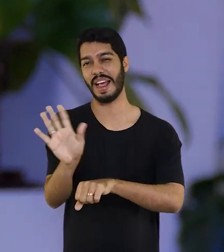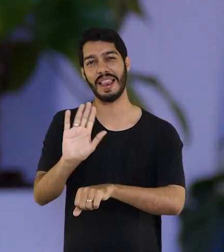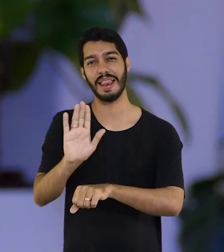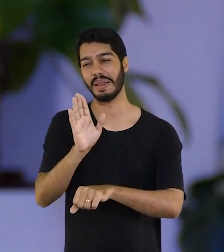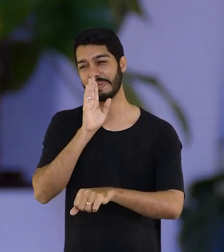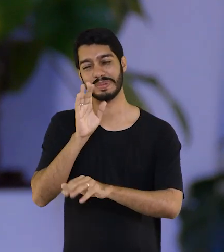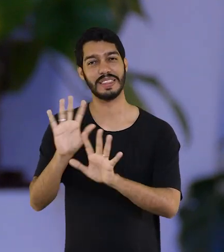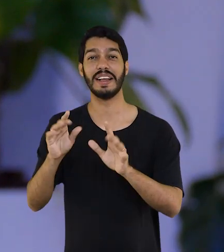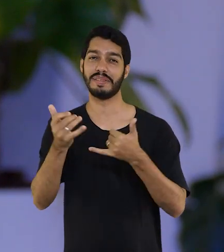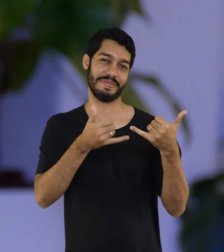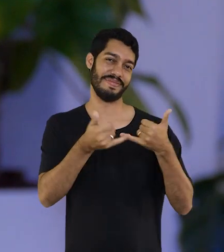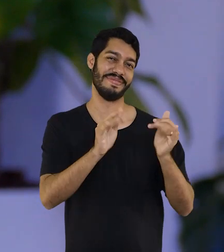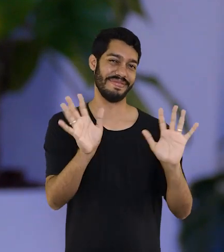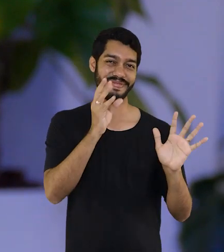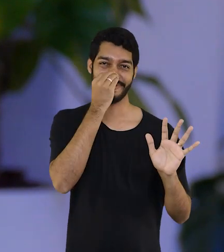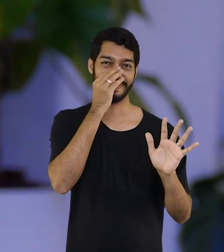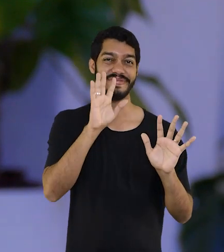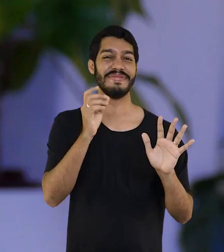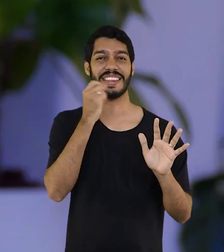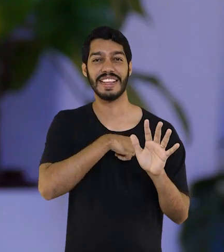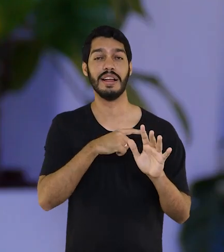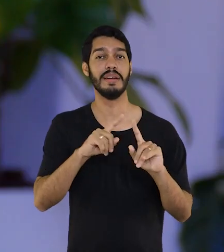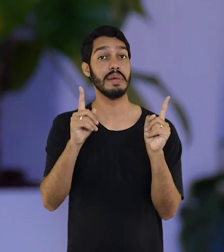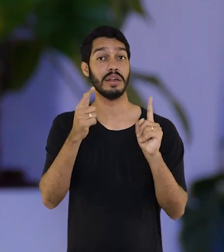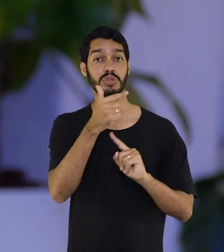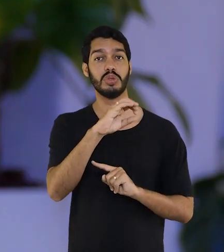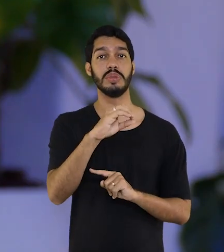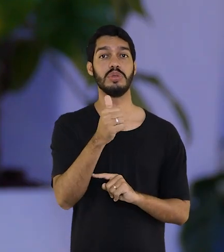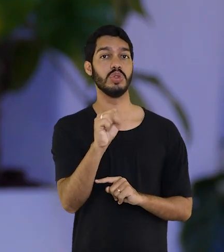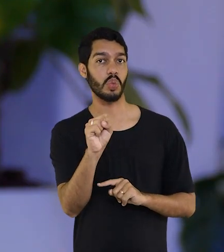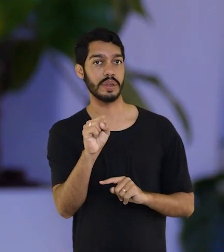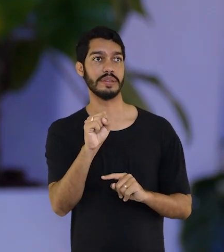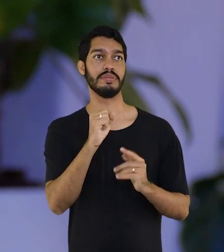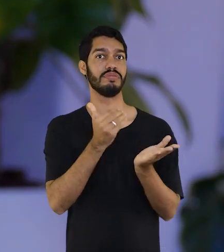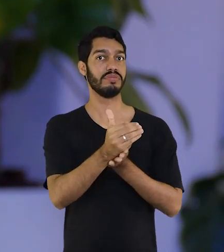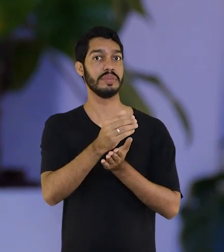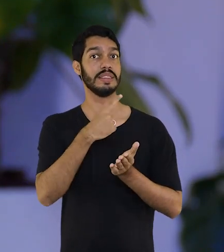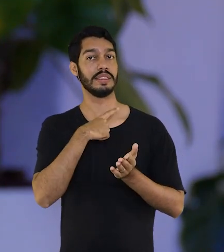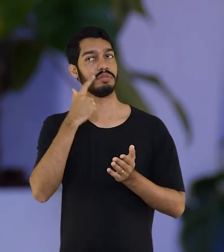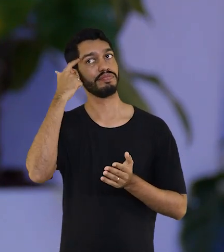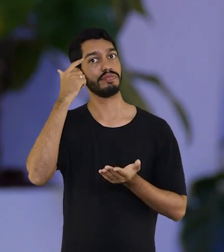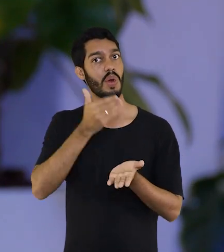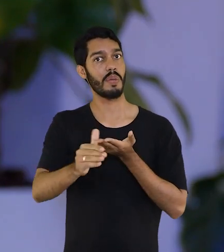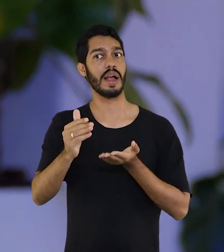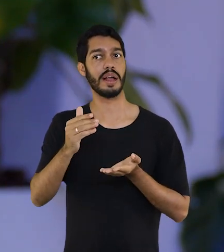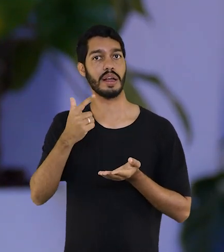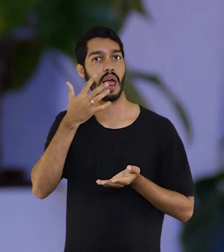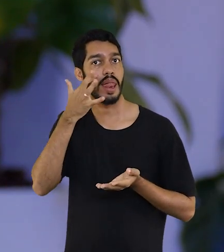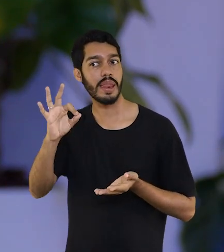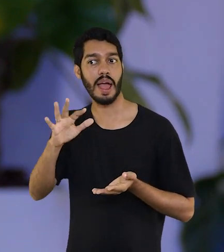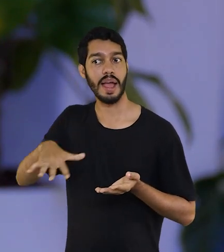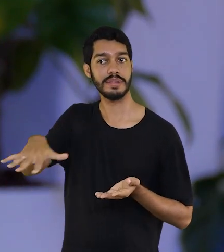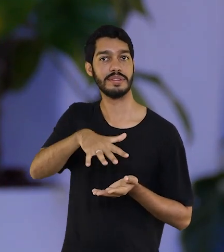sejam. Não, mas brincadeiras à parte, assim, em 2018 também, no momento próximo ao Bebeto, eu acabei descobrindo esse mundo de